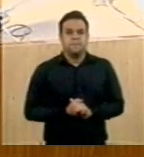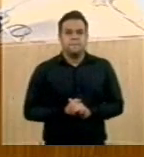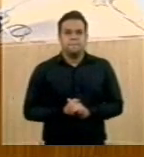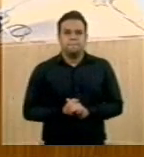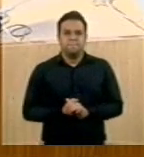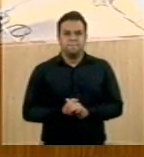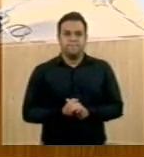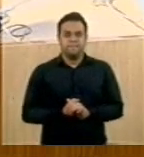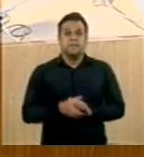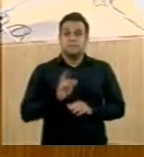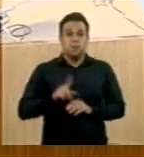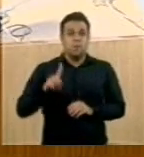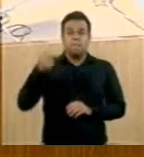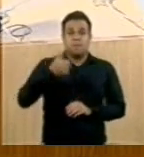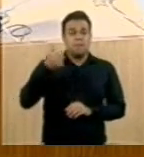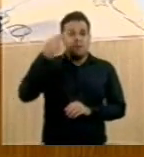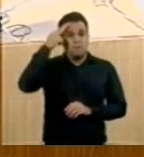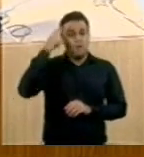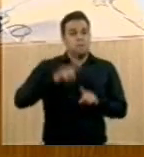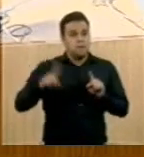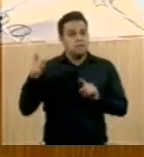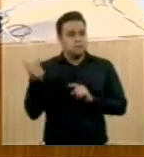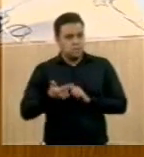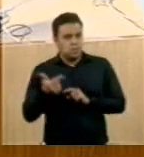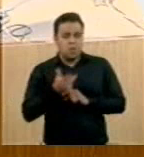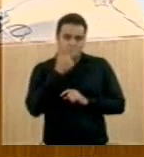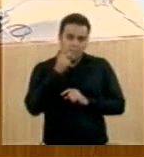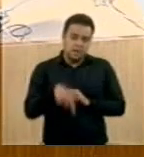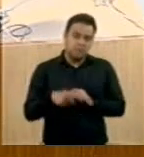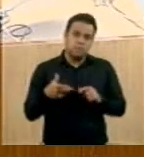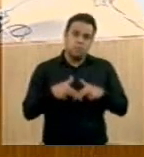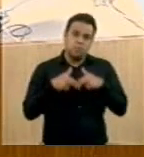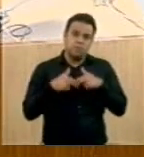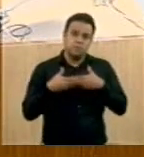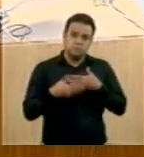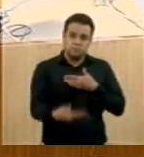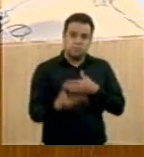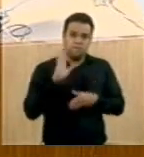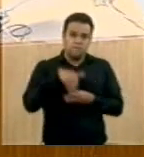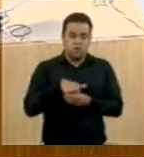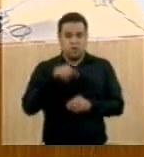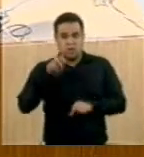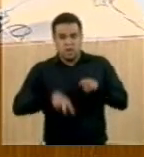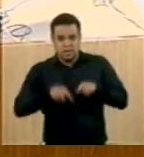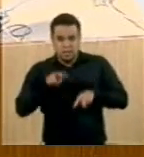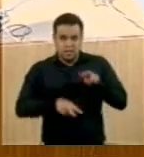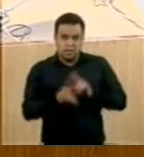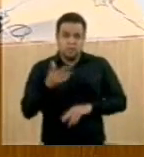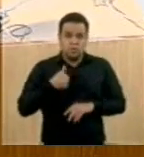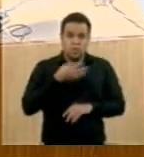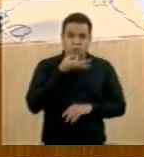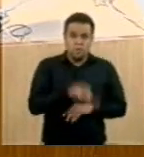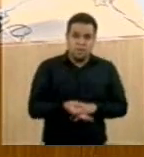parece-me ser a segunda. E, portanto, neste ponto do voto, analiso o que, em meu modo de ver,